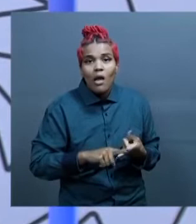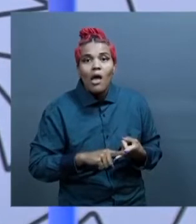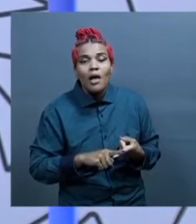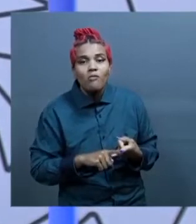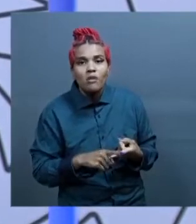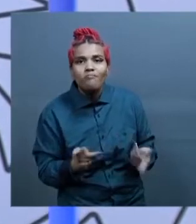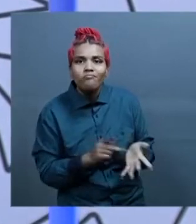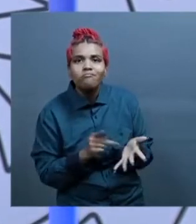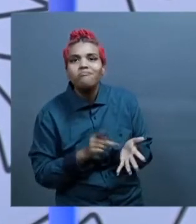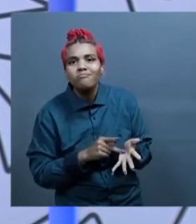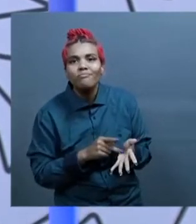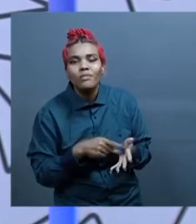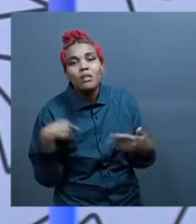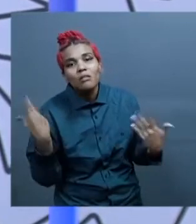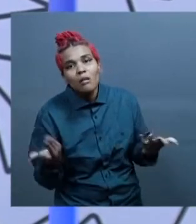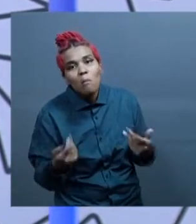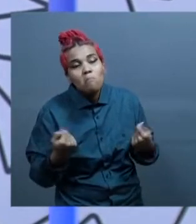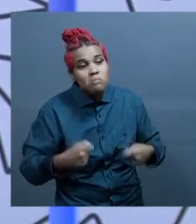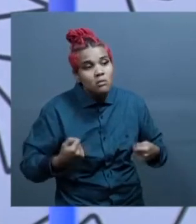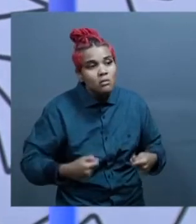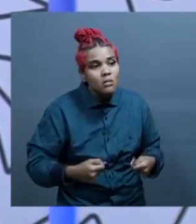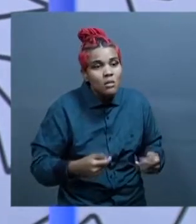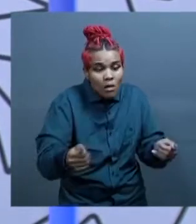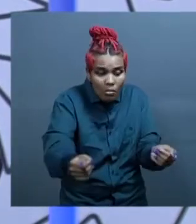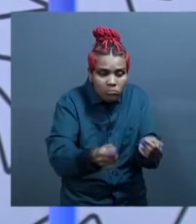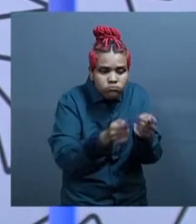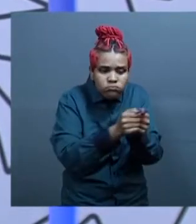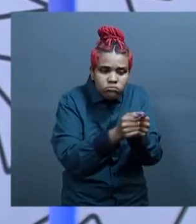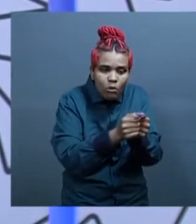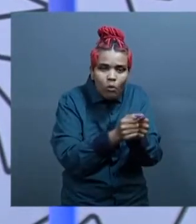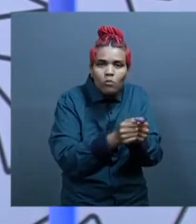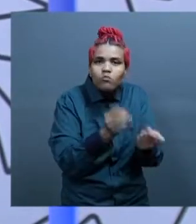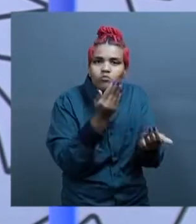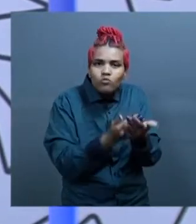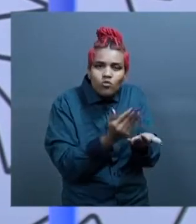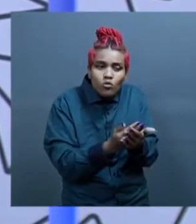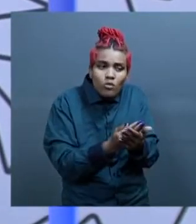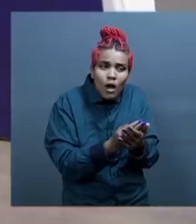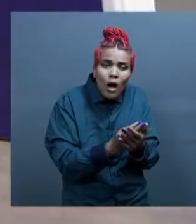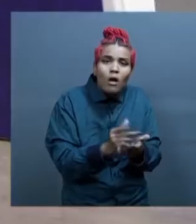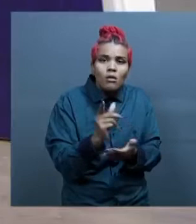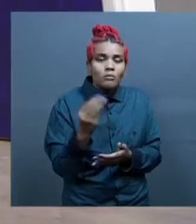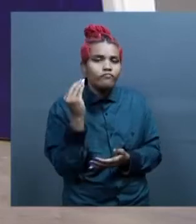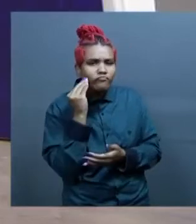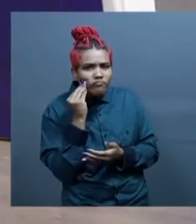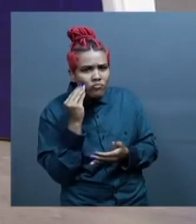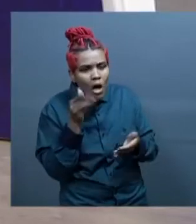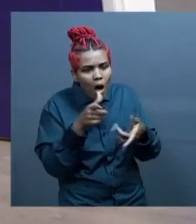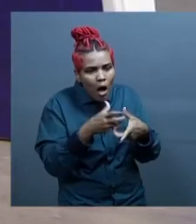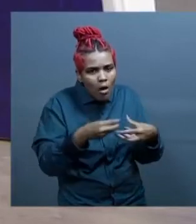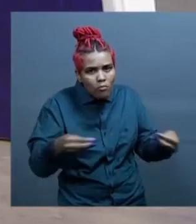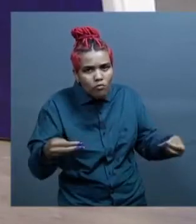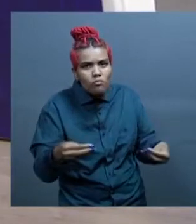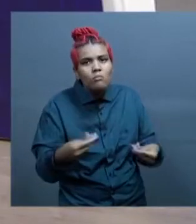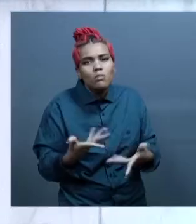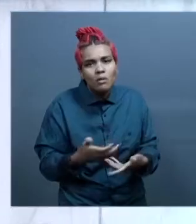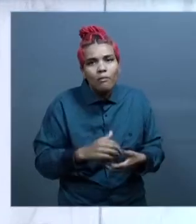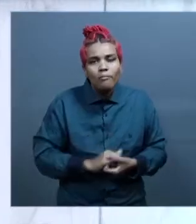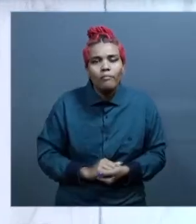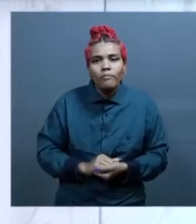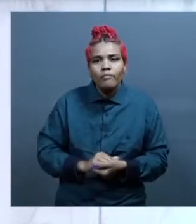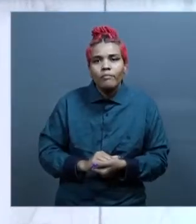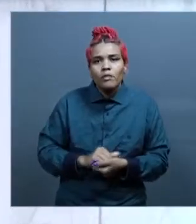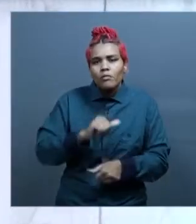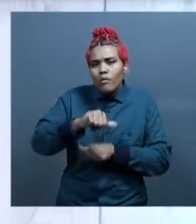perto de estúdio é porque esse estudo em algo que realmente resolva os problemas que nós estamos vivenciando agora bom mudando de assunto agora